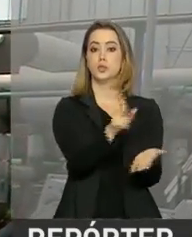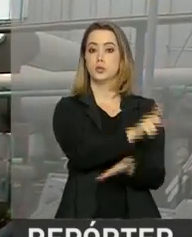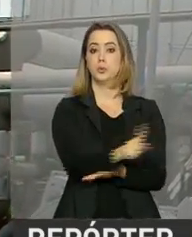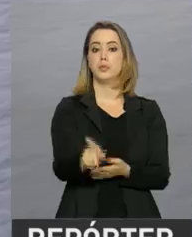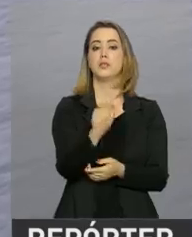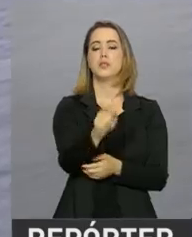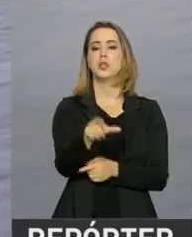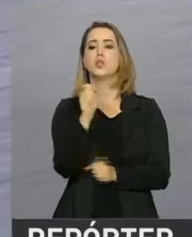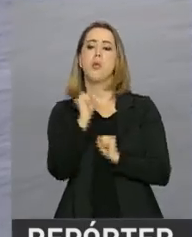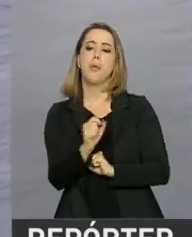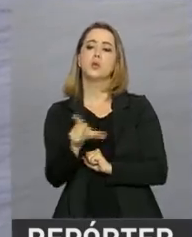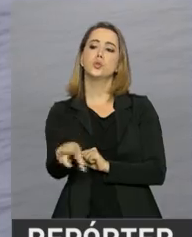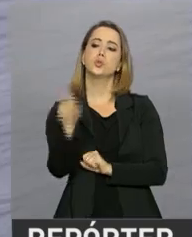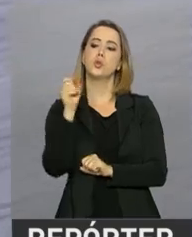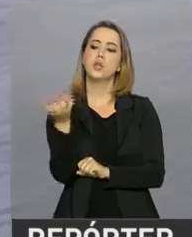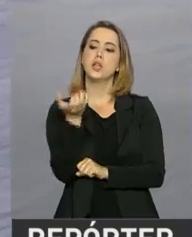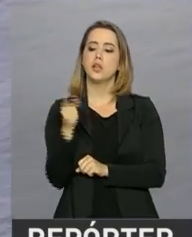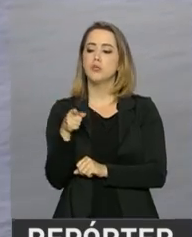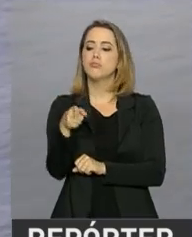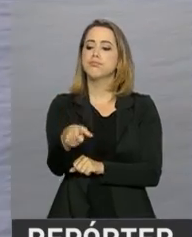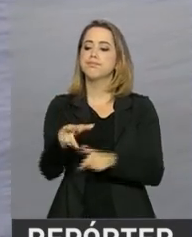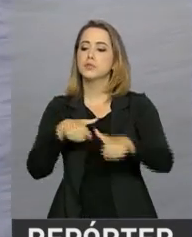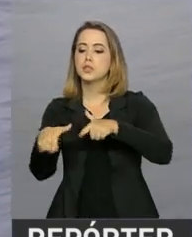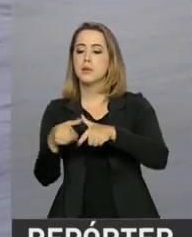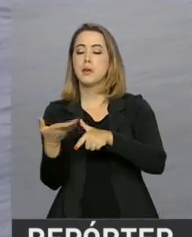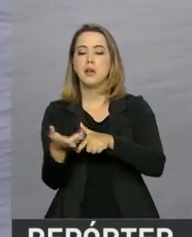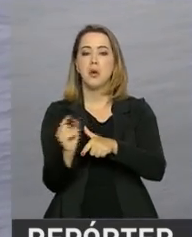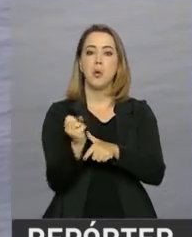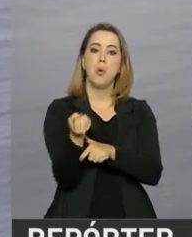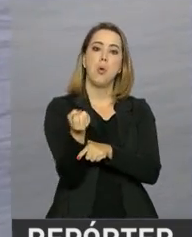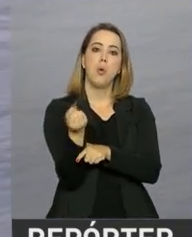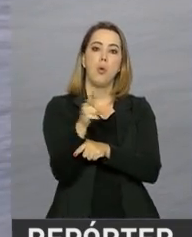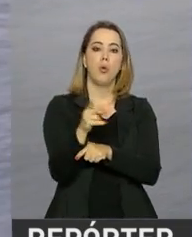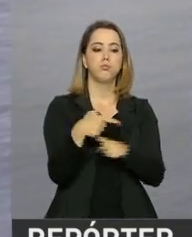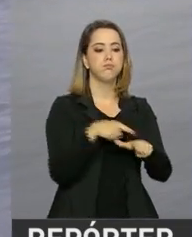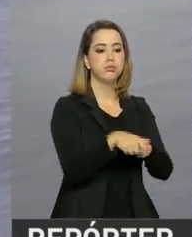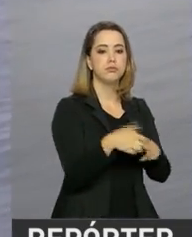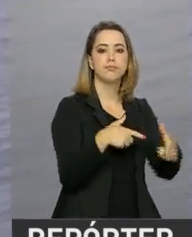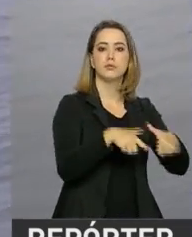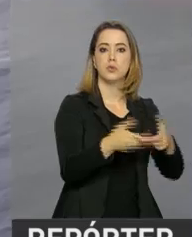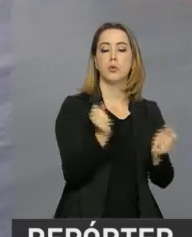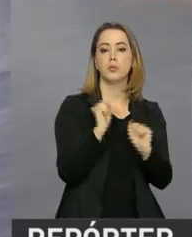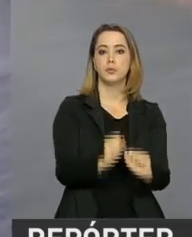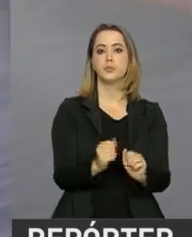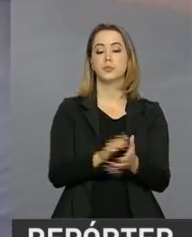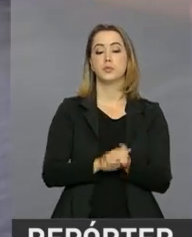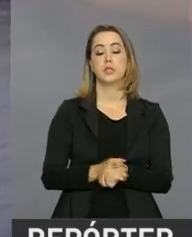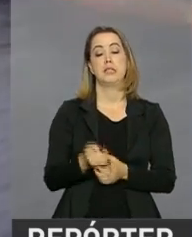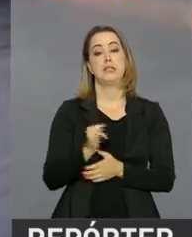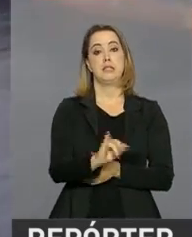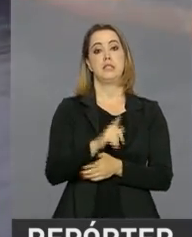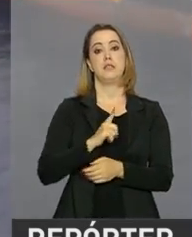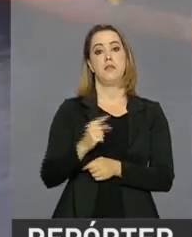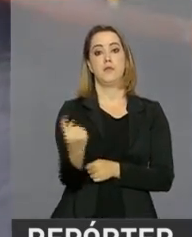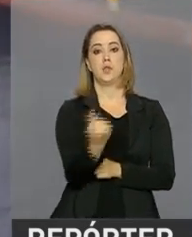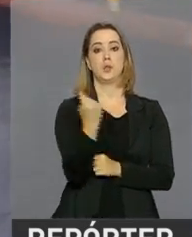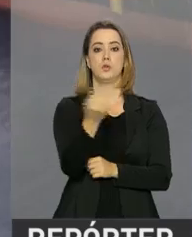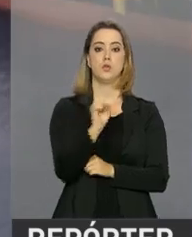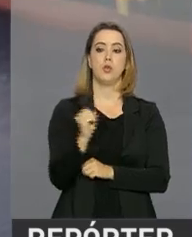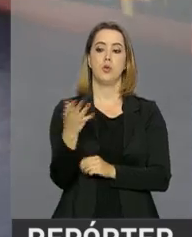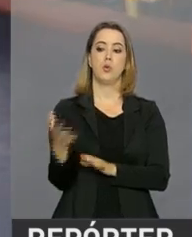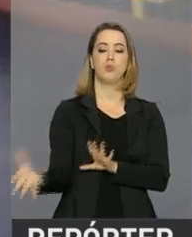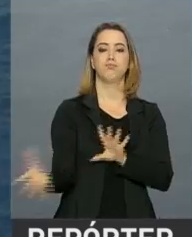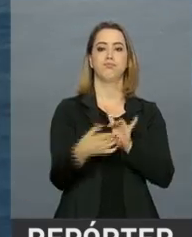poder escolher se quer ou não participar da exploração do petróleo encontrado na camada press sal e se vai fazer isso sozinha ou